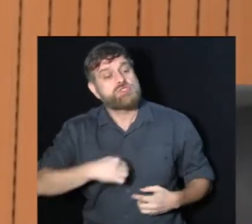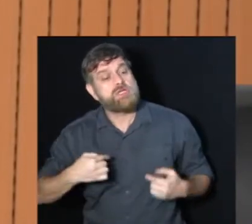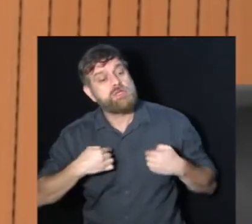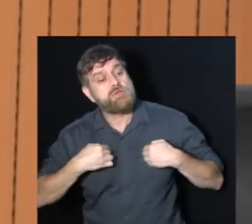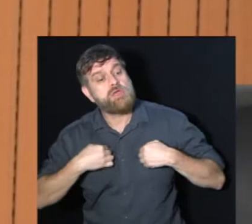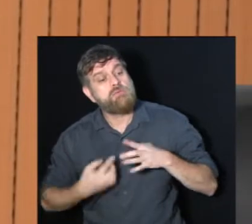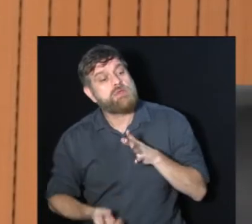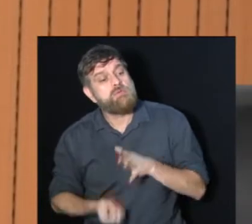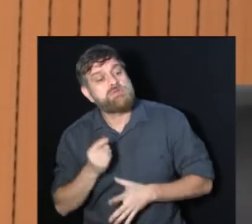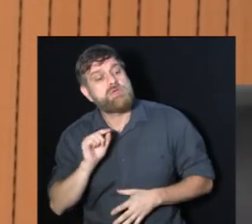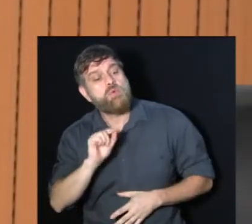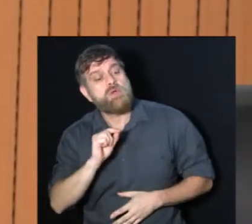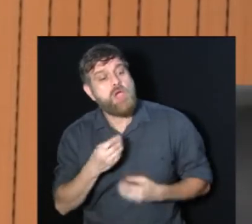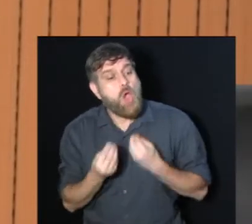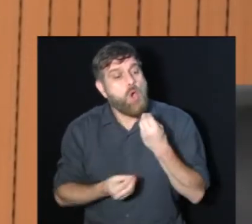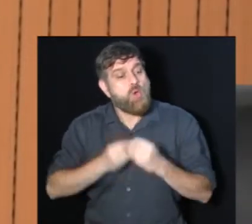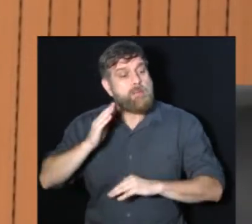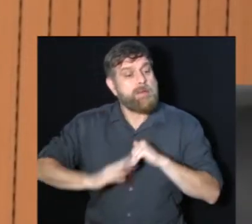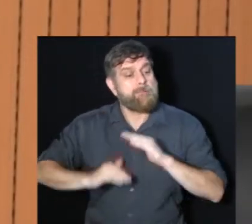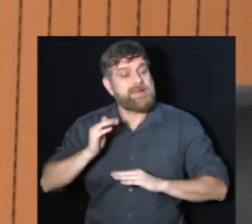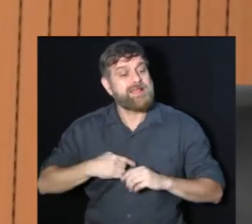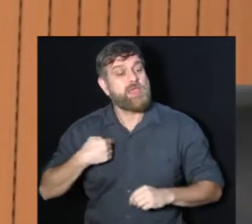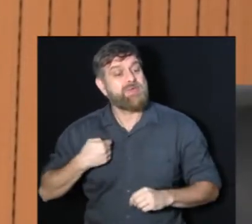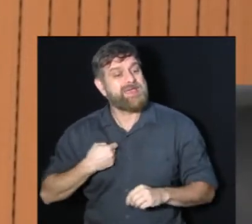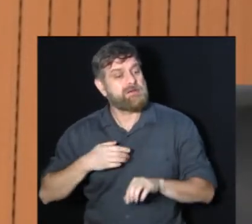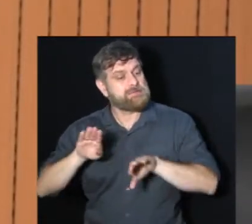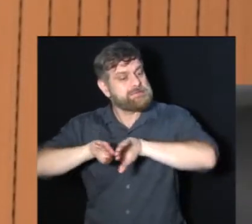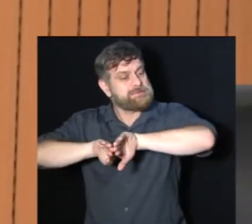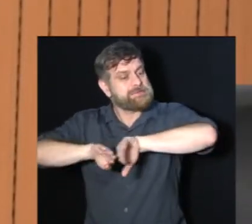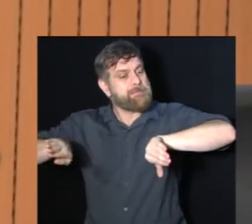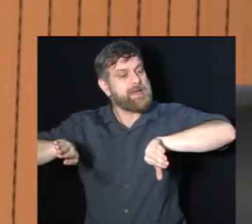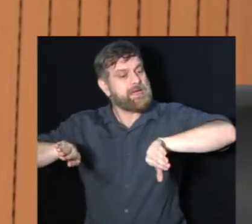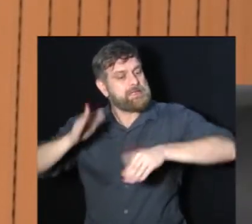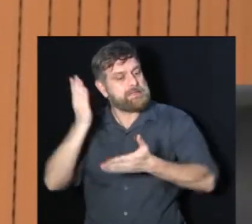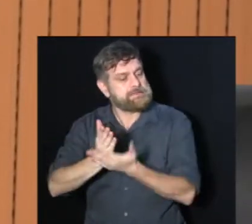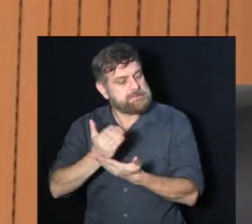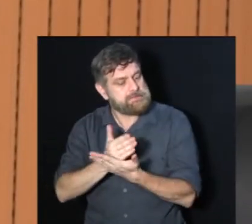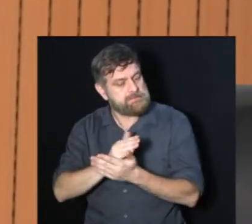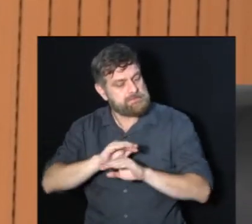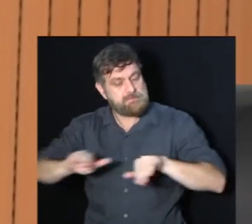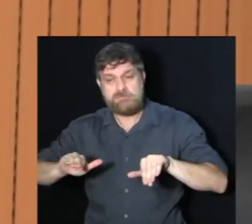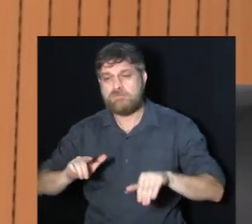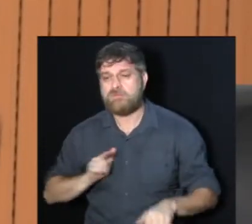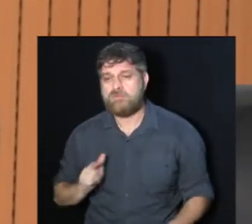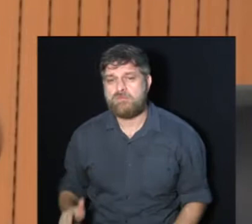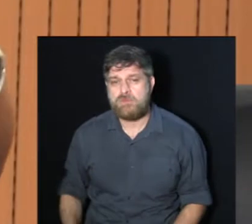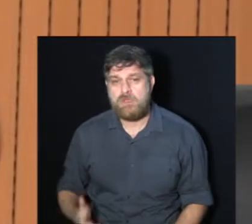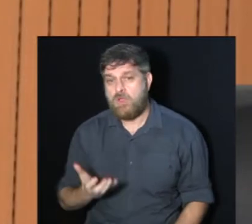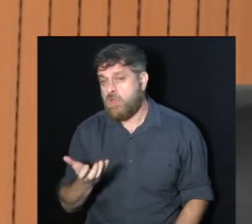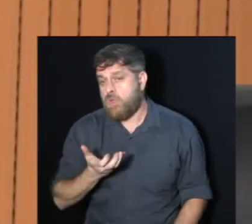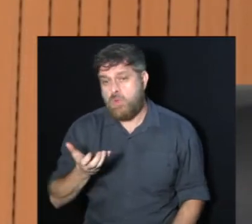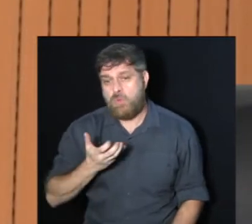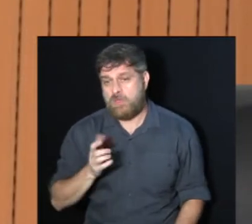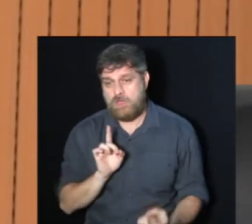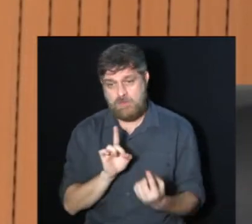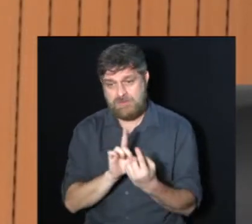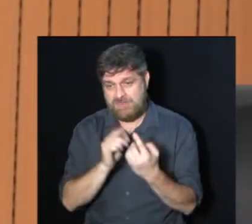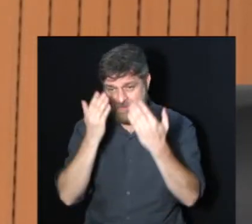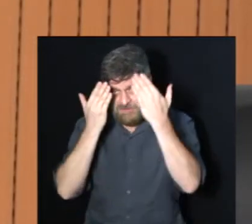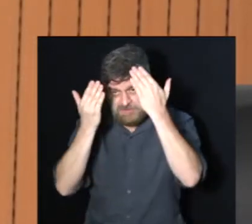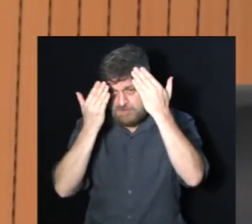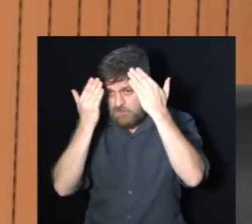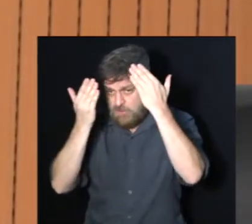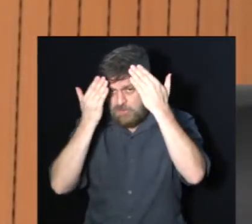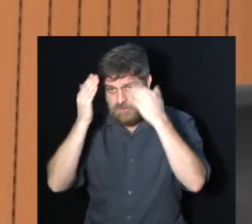realmente qual era o caminho para elas separar, né? Ou então ela ia para, olha, eu quero esse atendimento